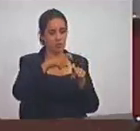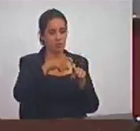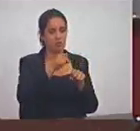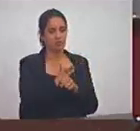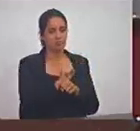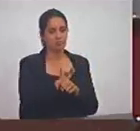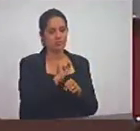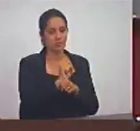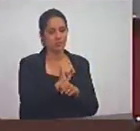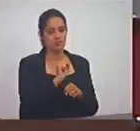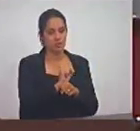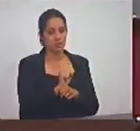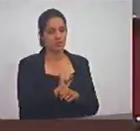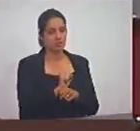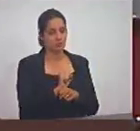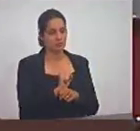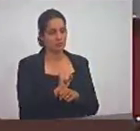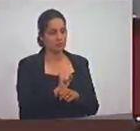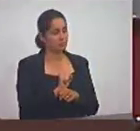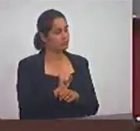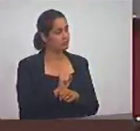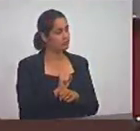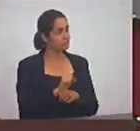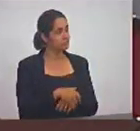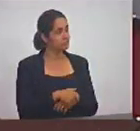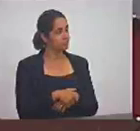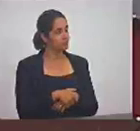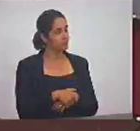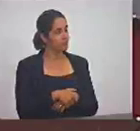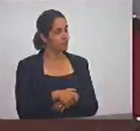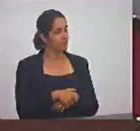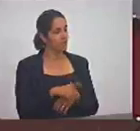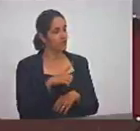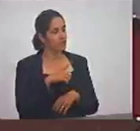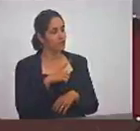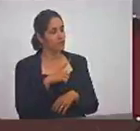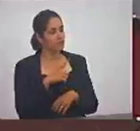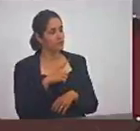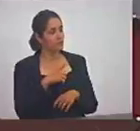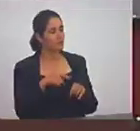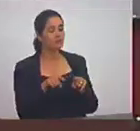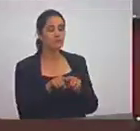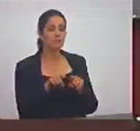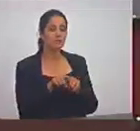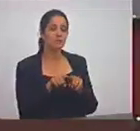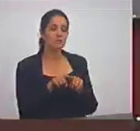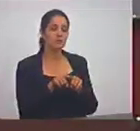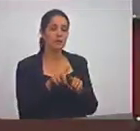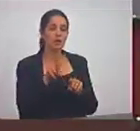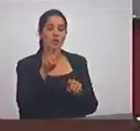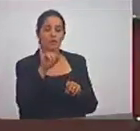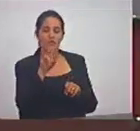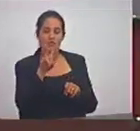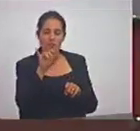E, inclusive, tem o Viva Leite em Votuporanga. Ô, Daniel, gostaria até que você anotasse, para que você pudesse